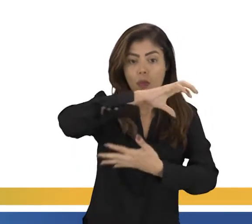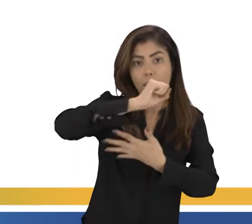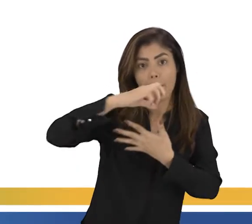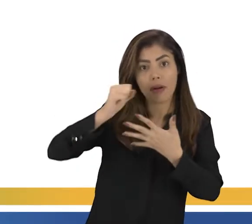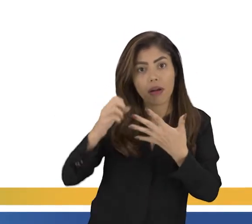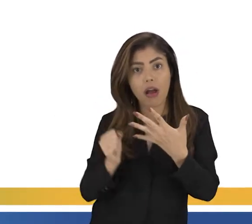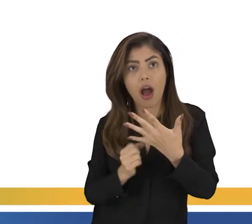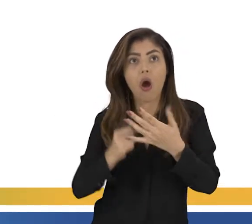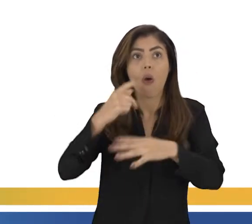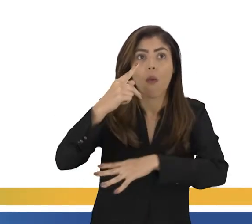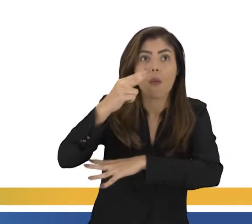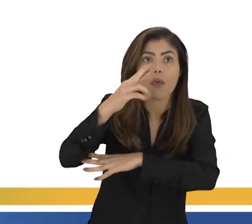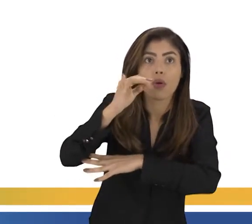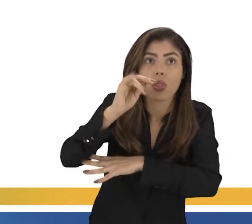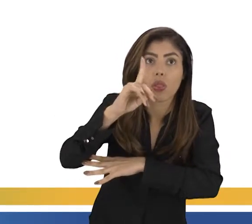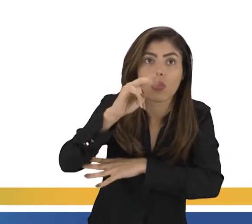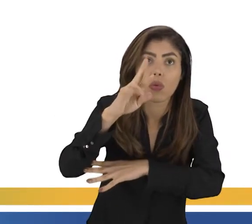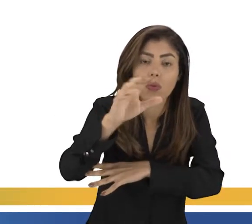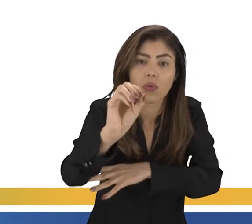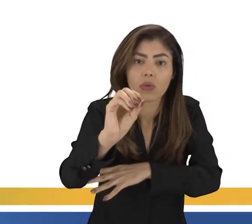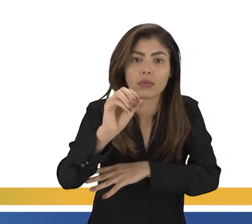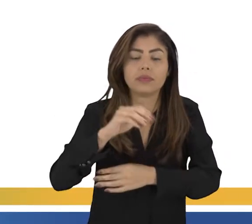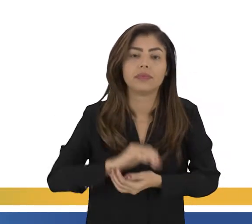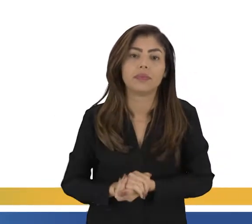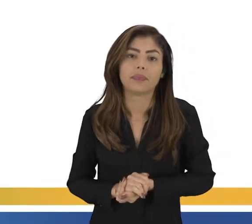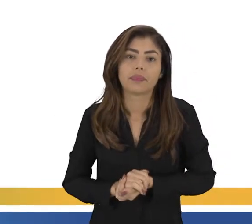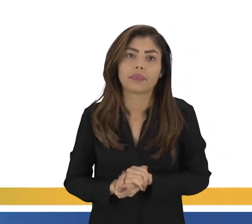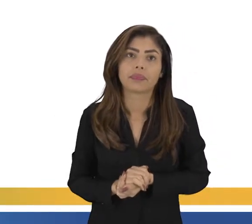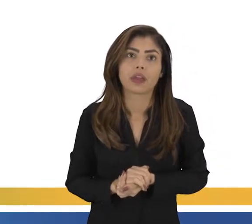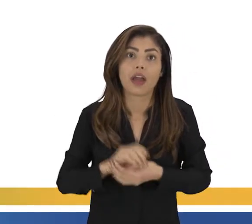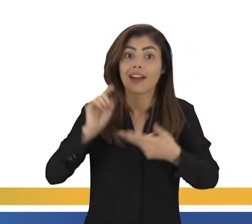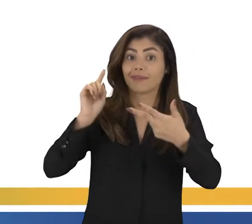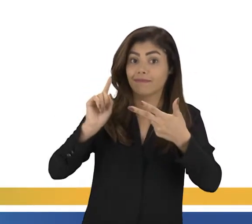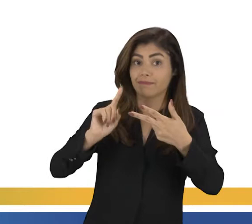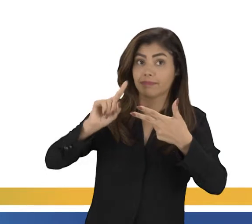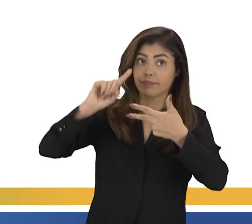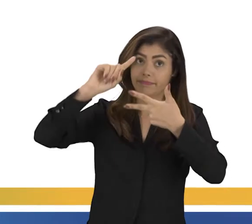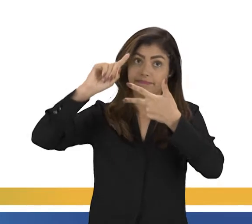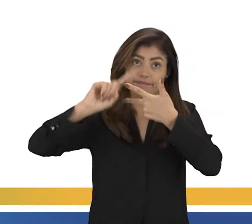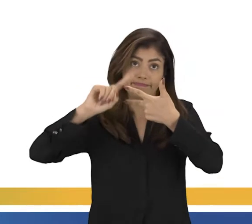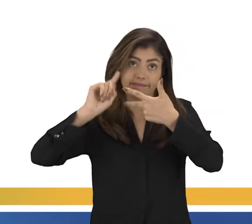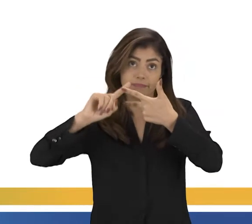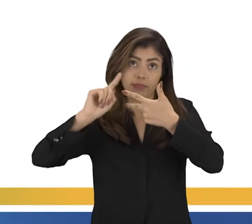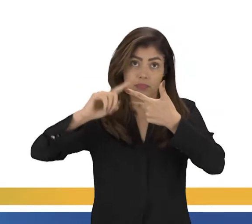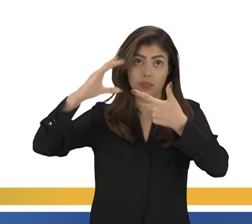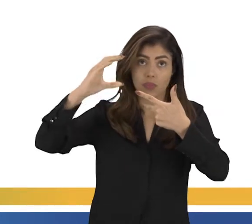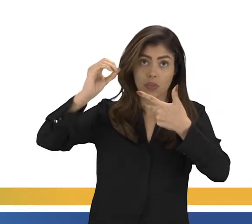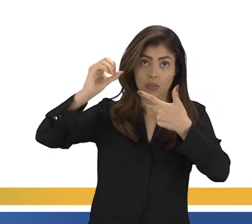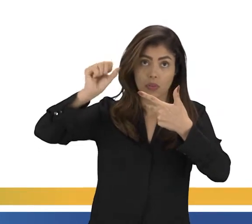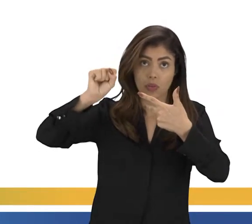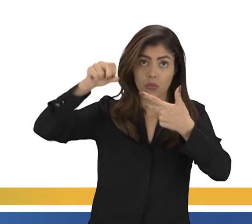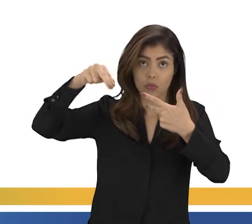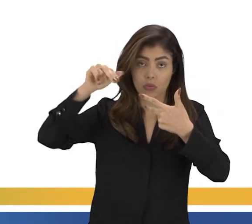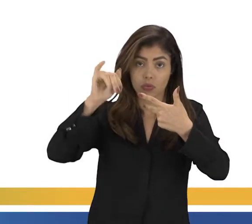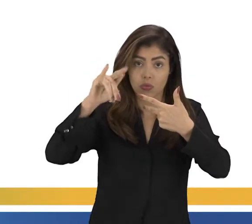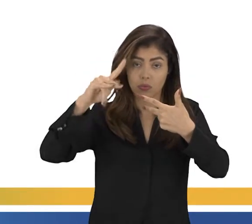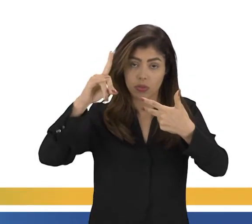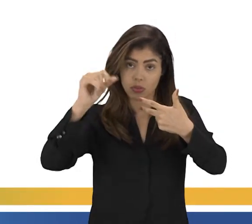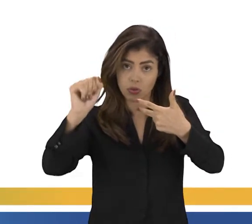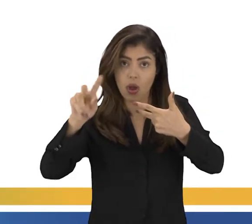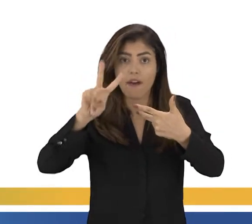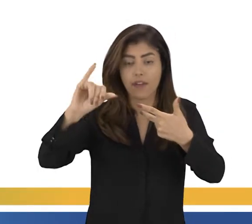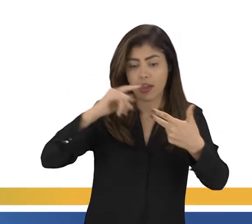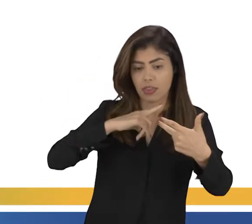produtor. Se ele é o produtor, eu vou ter um consumidor. No caso, vai ser um herbívoro,